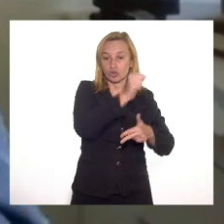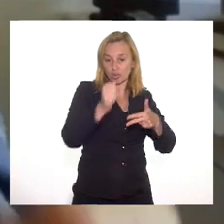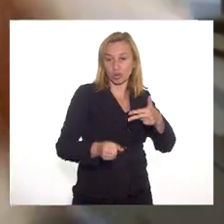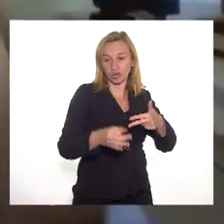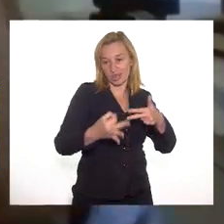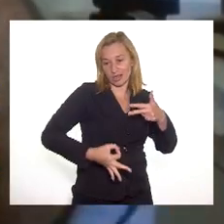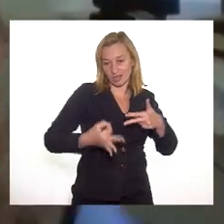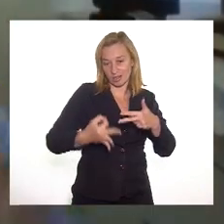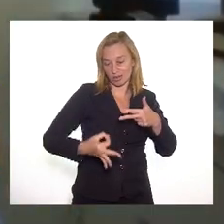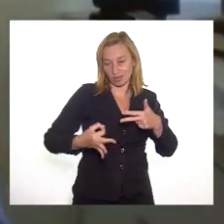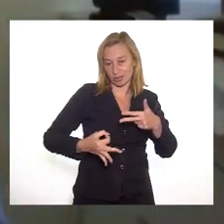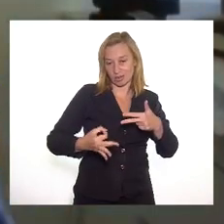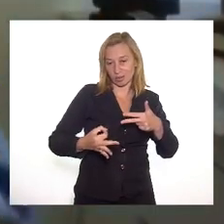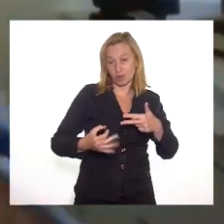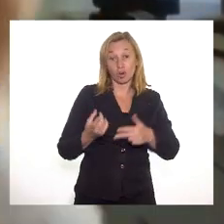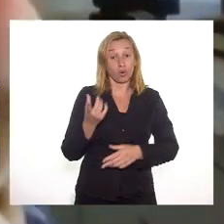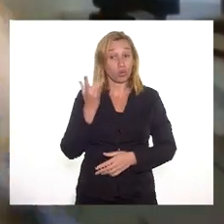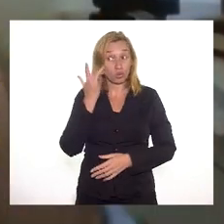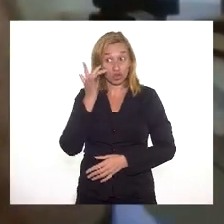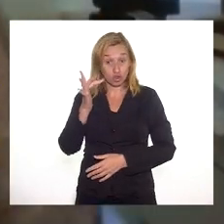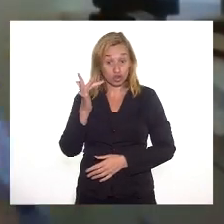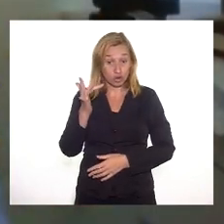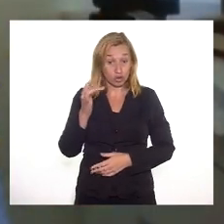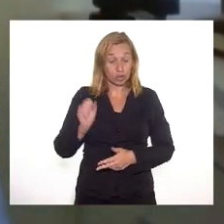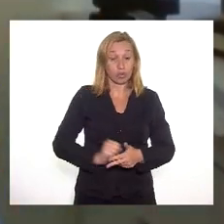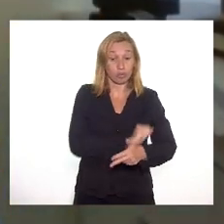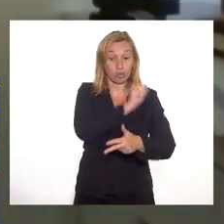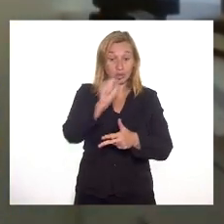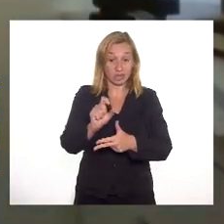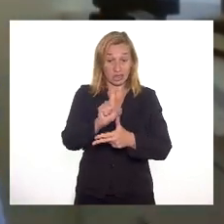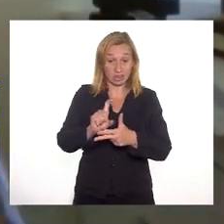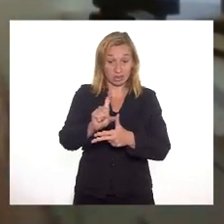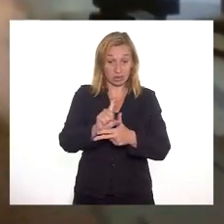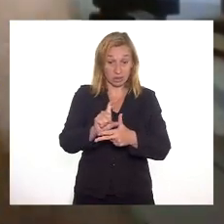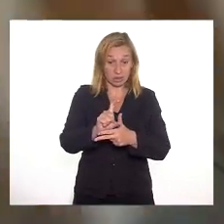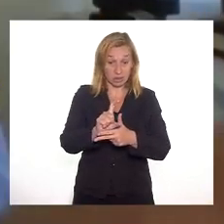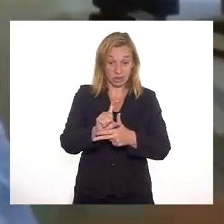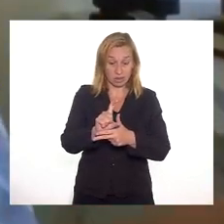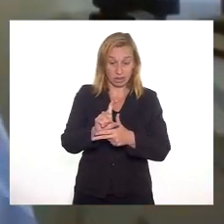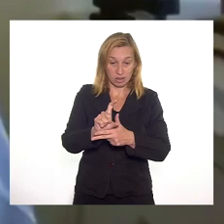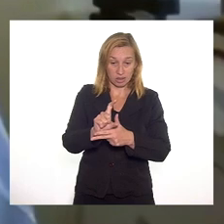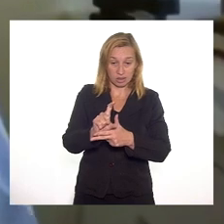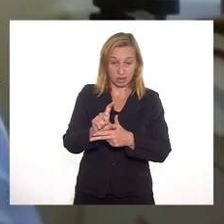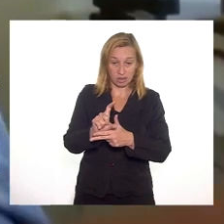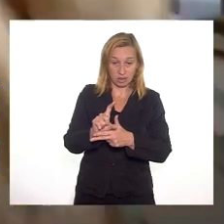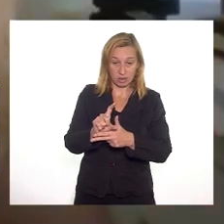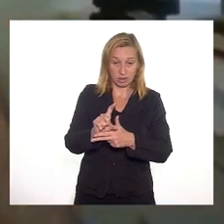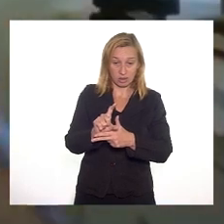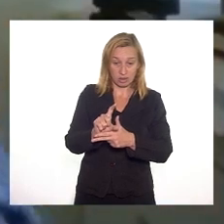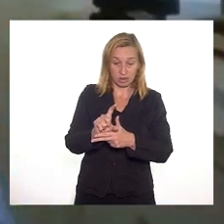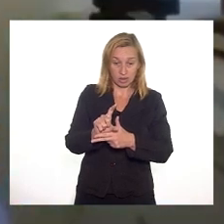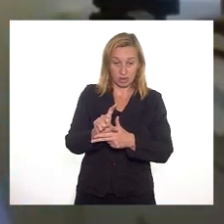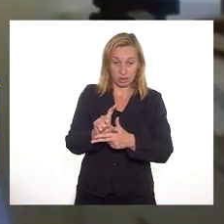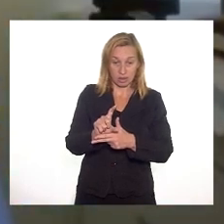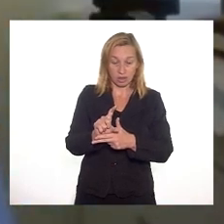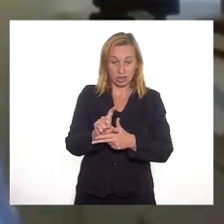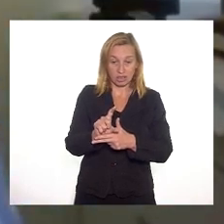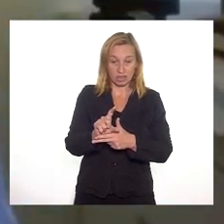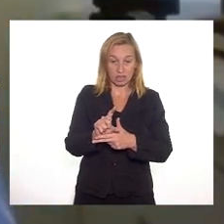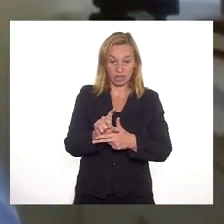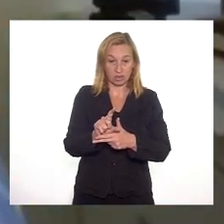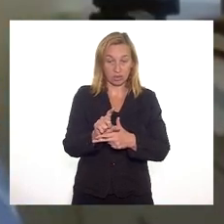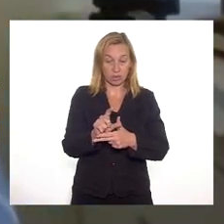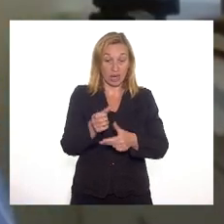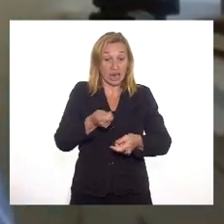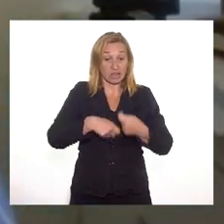Então, o tesouro, o poder executivo, está sendo gerido pelo governo do Estado, mas ele não